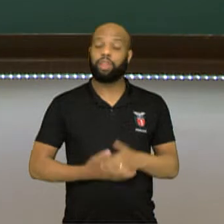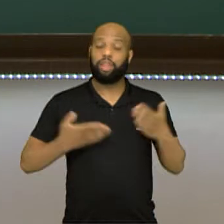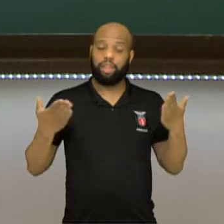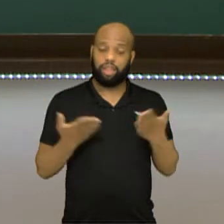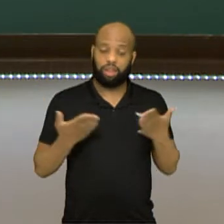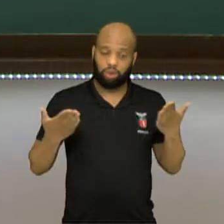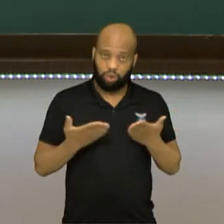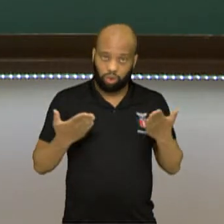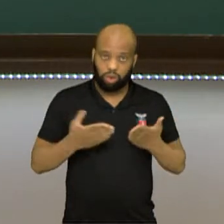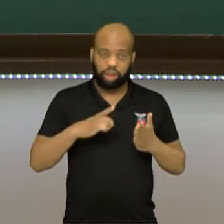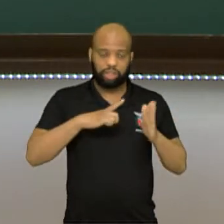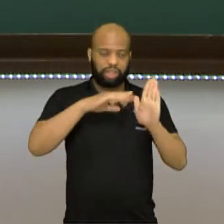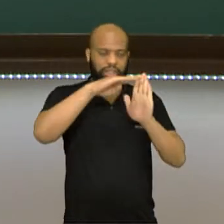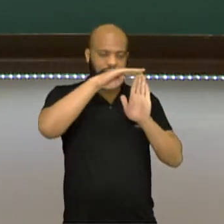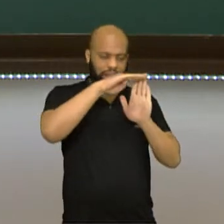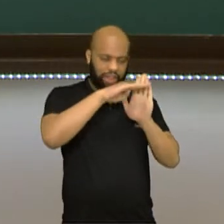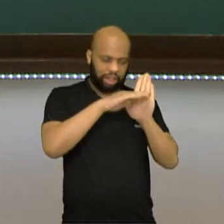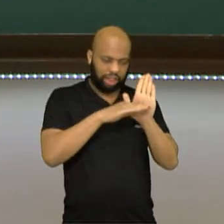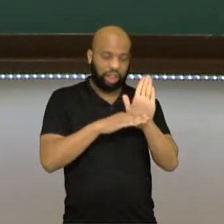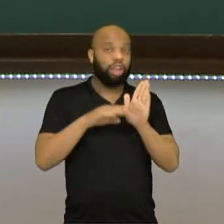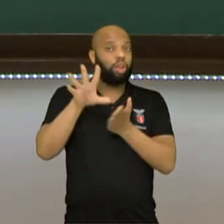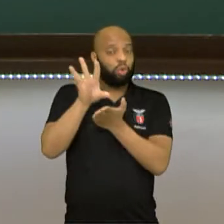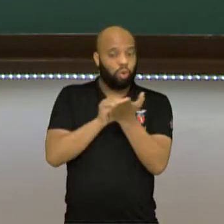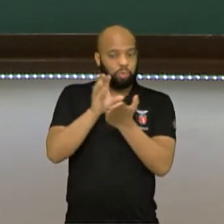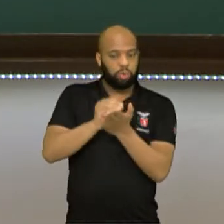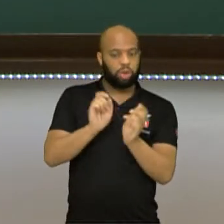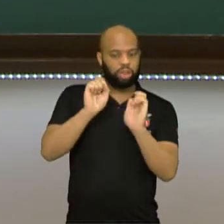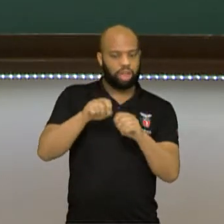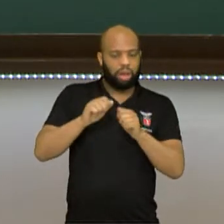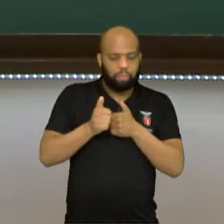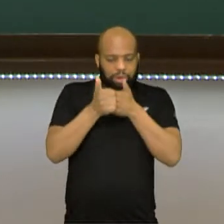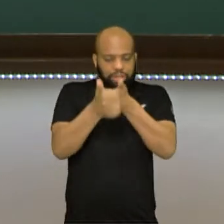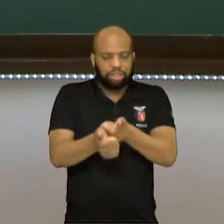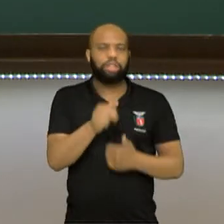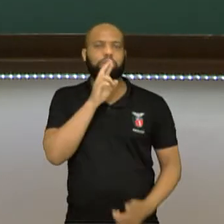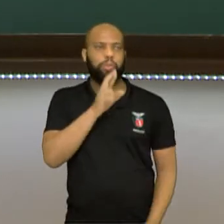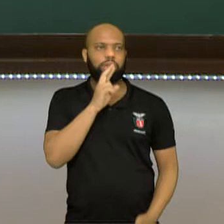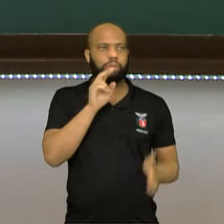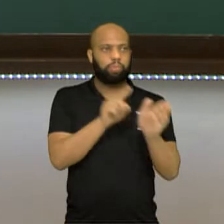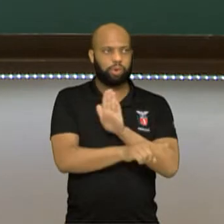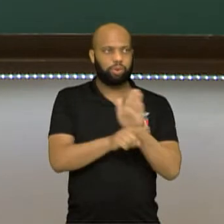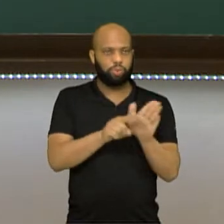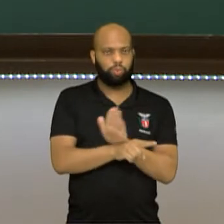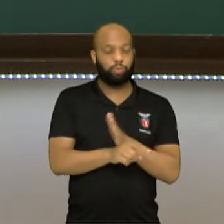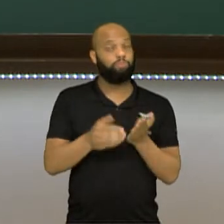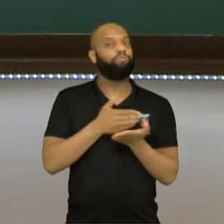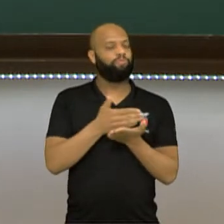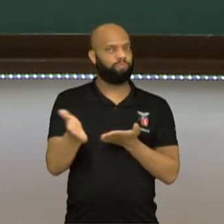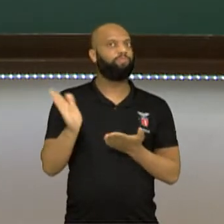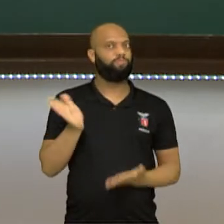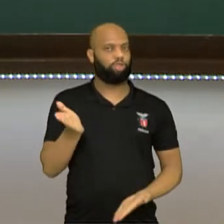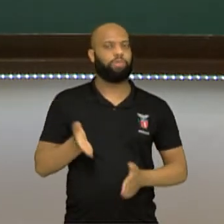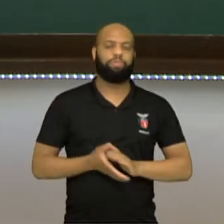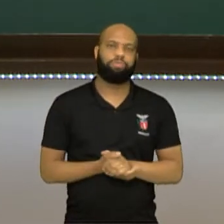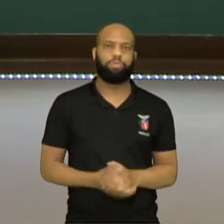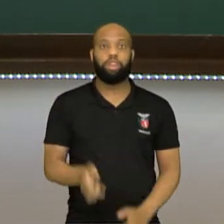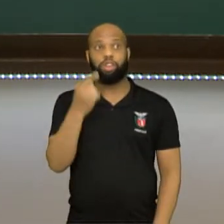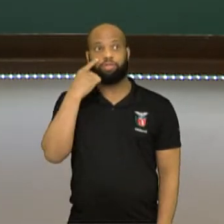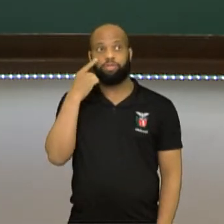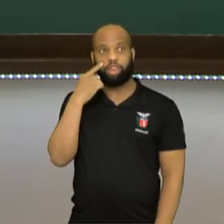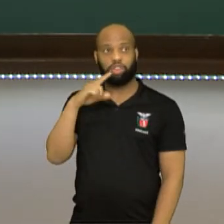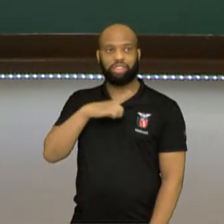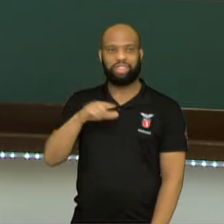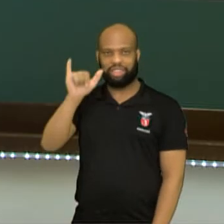Agora, com esse roteirinho que você tem, vai resolver os exercícios desta aula, começando já. Observando a